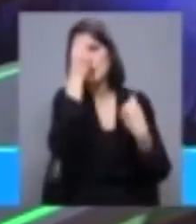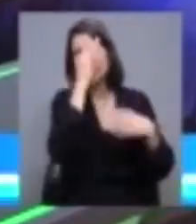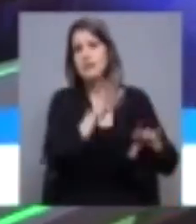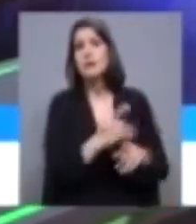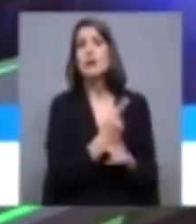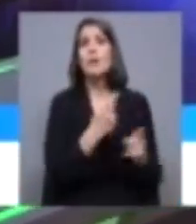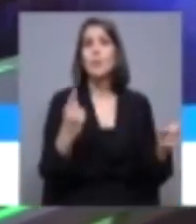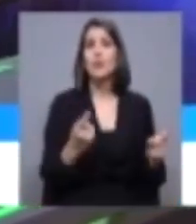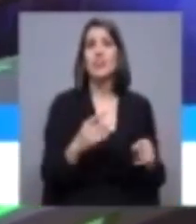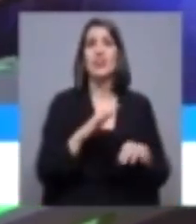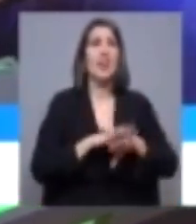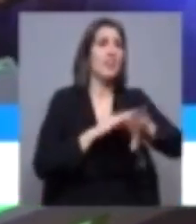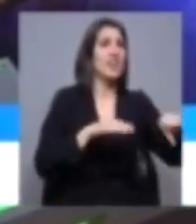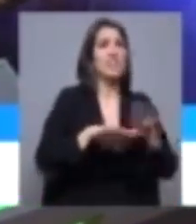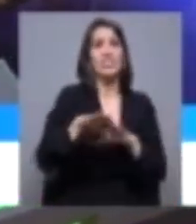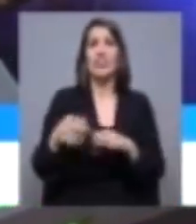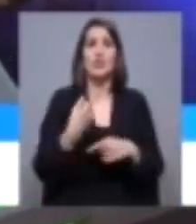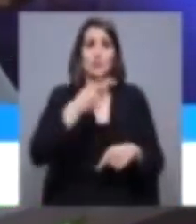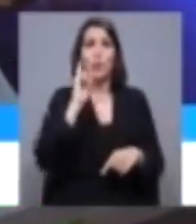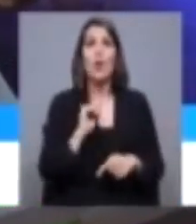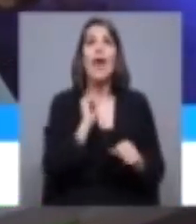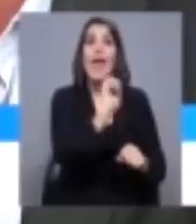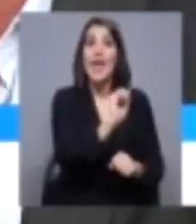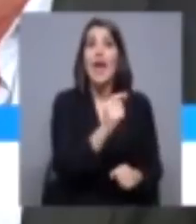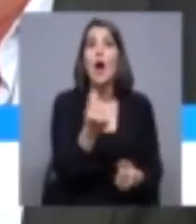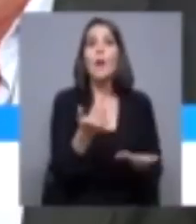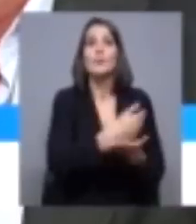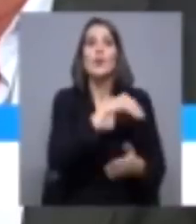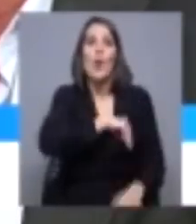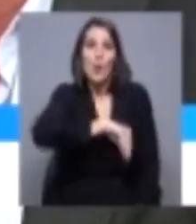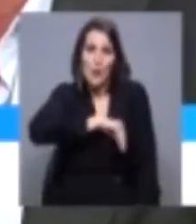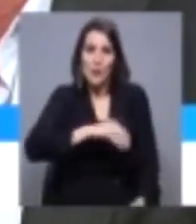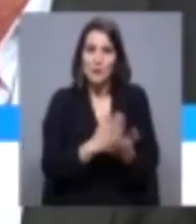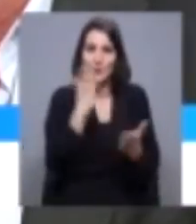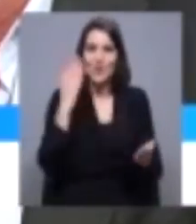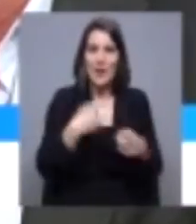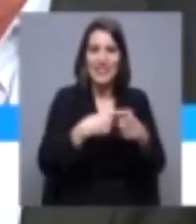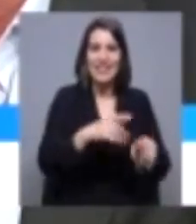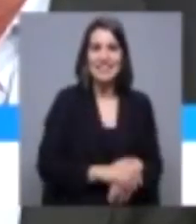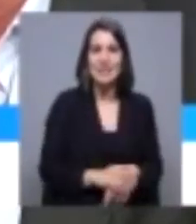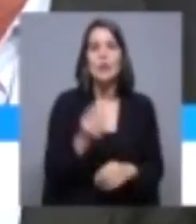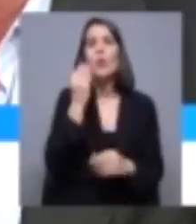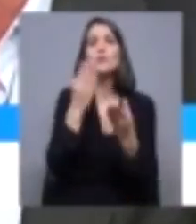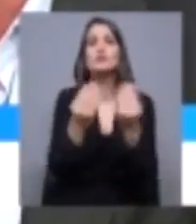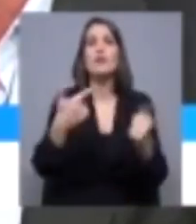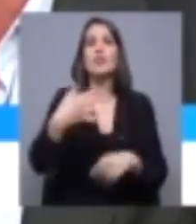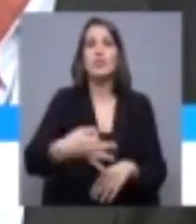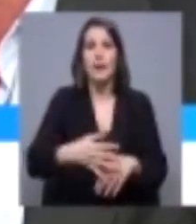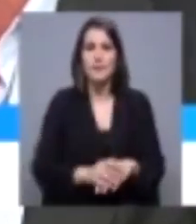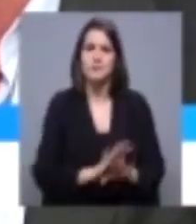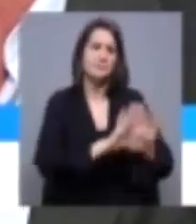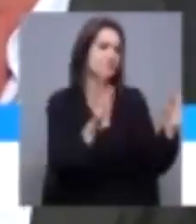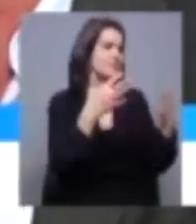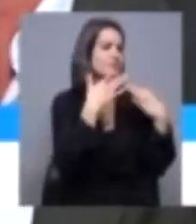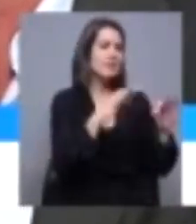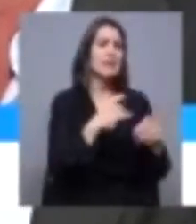quem tem geralmente que eram direita é tri legal é do lucro Então esse caminho se interessam prata símbolo